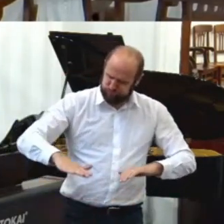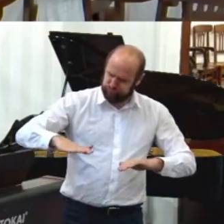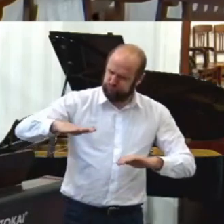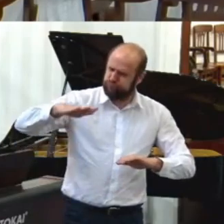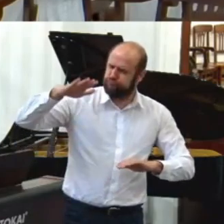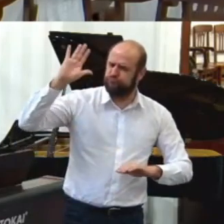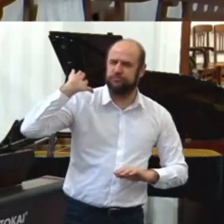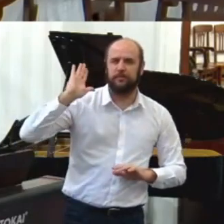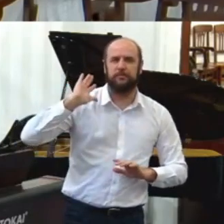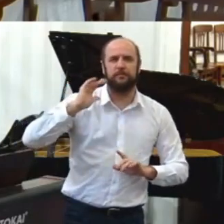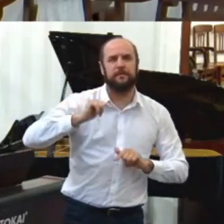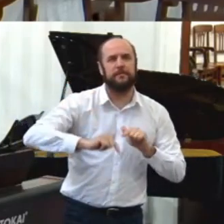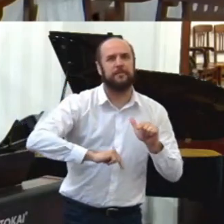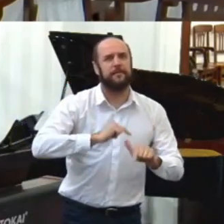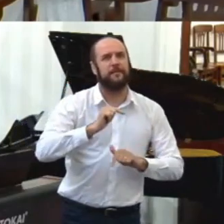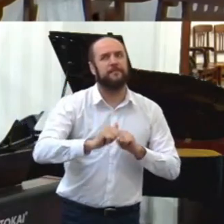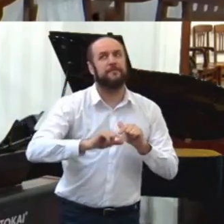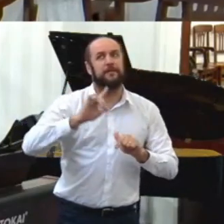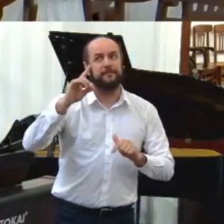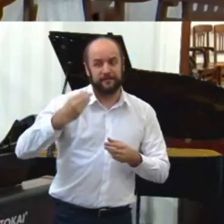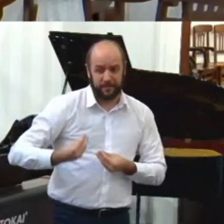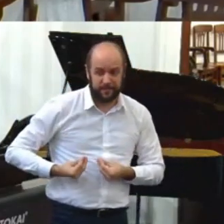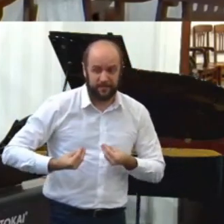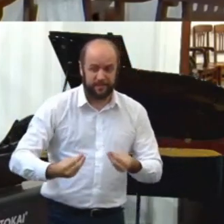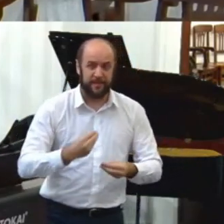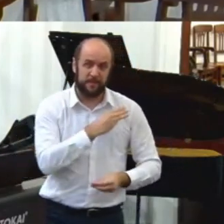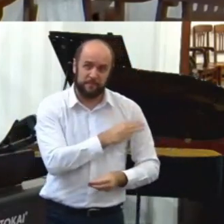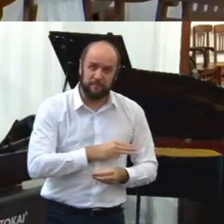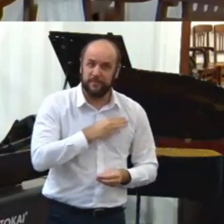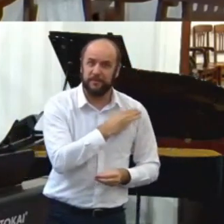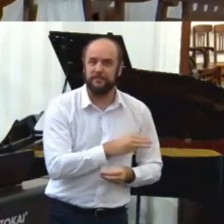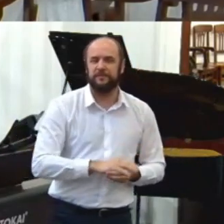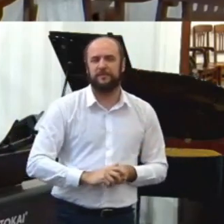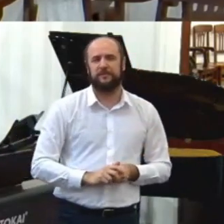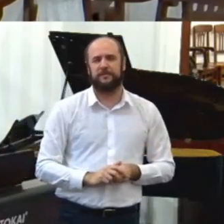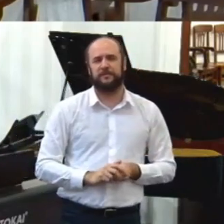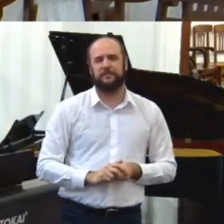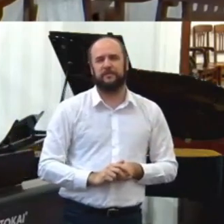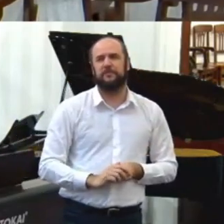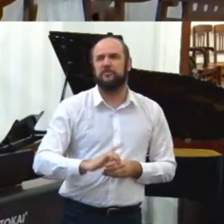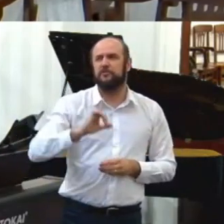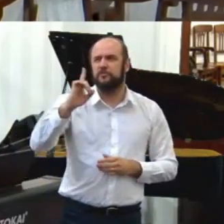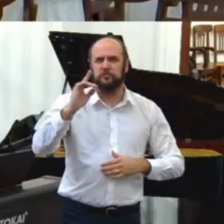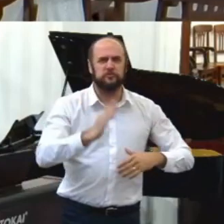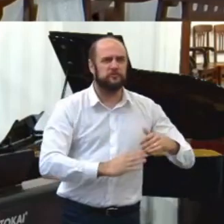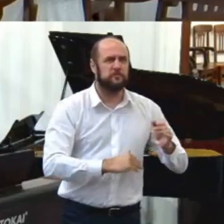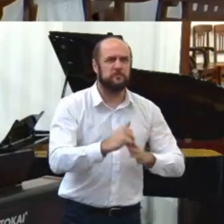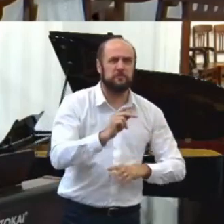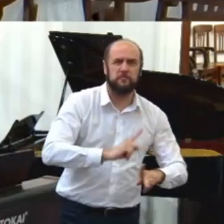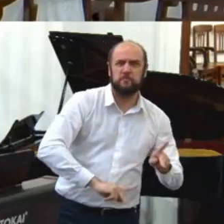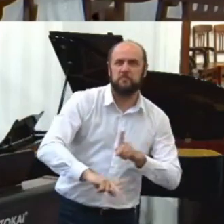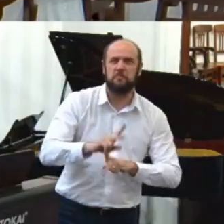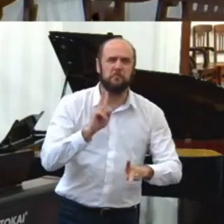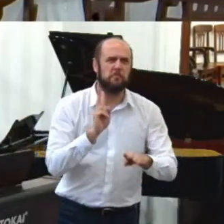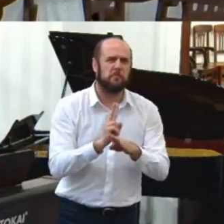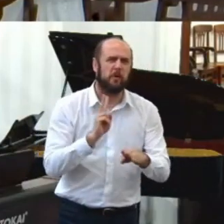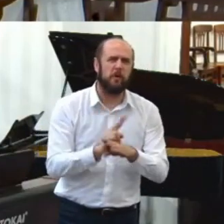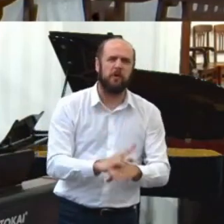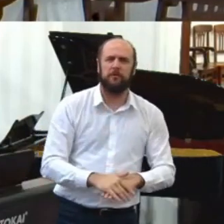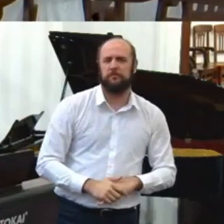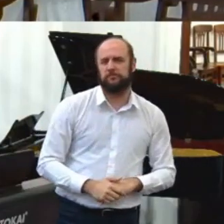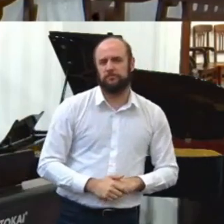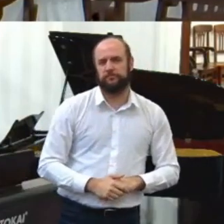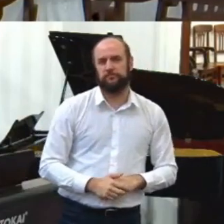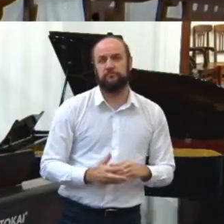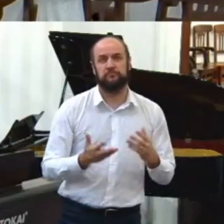por conta do ministério que Deus tinha para ele, por conta da ação que Deus tinha para o seu povo.